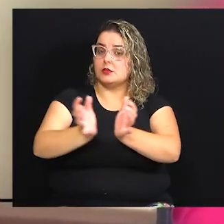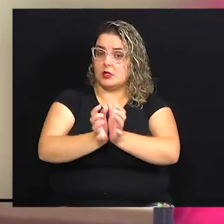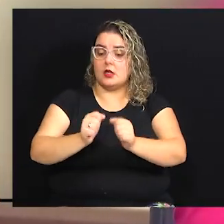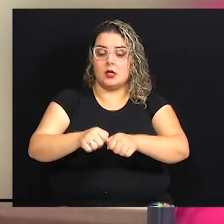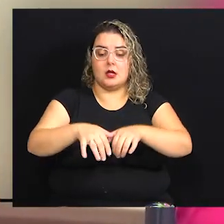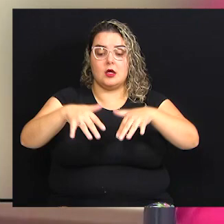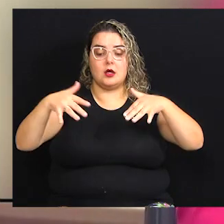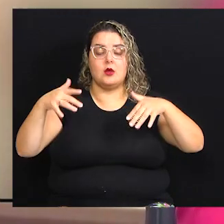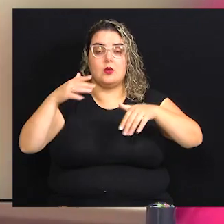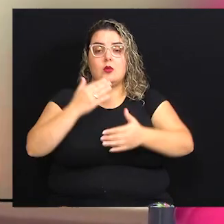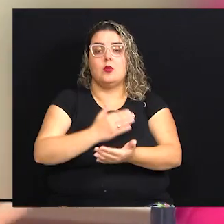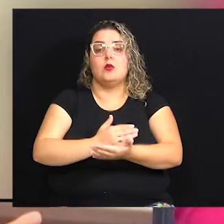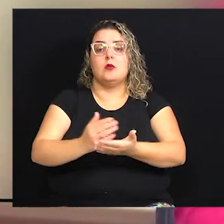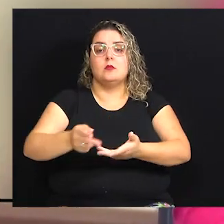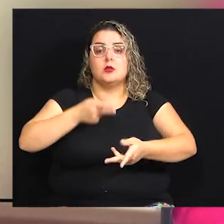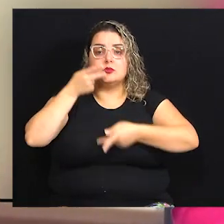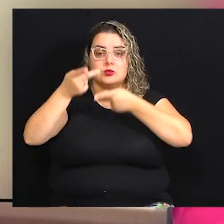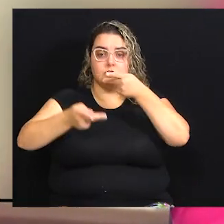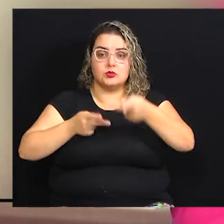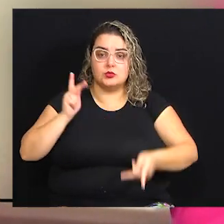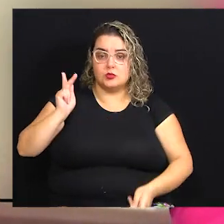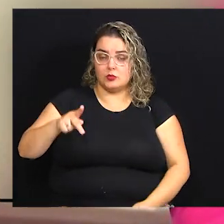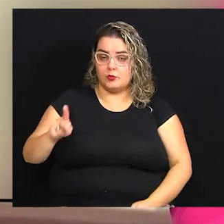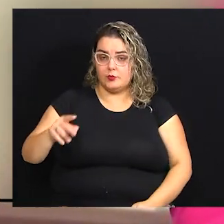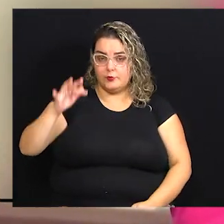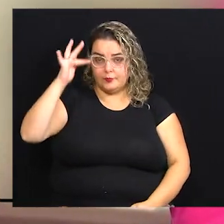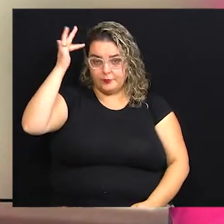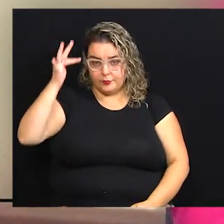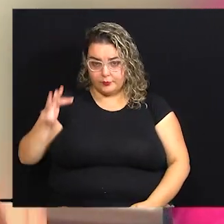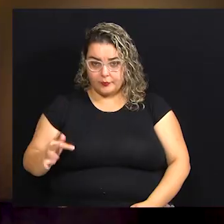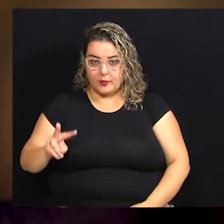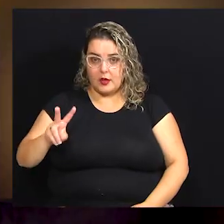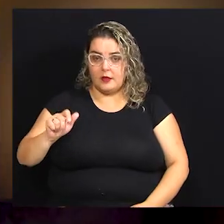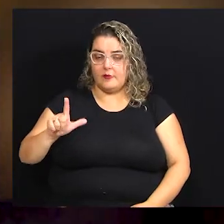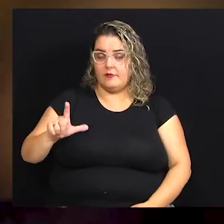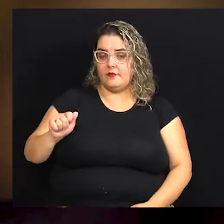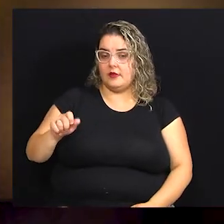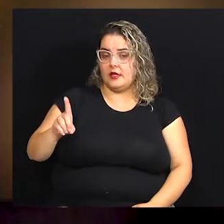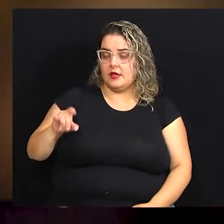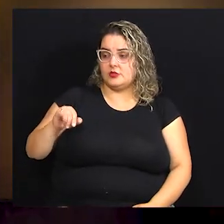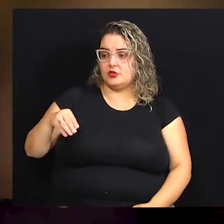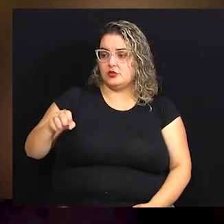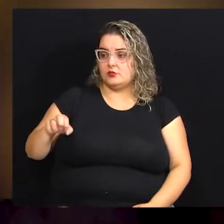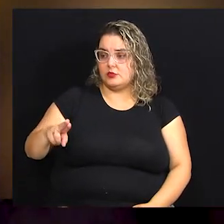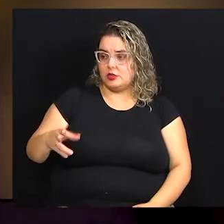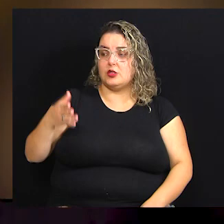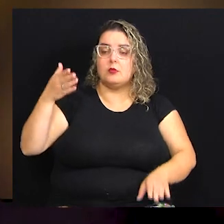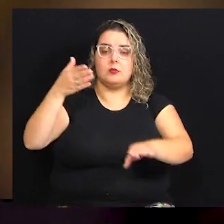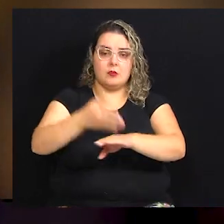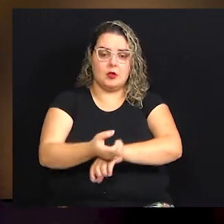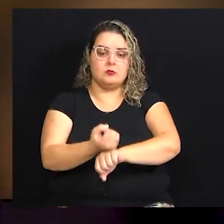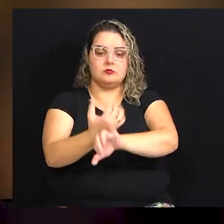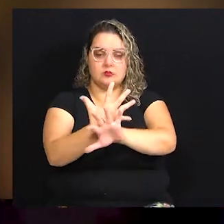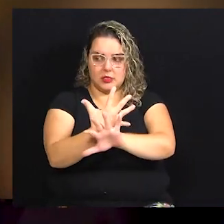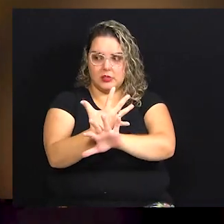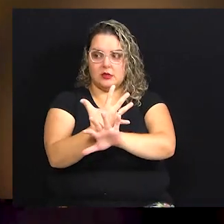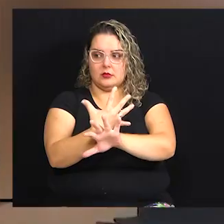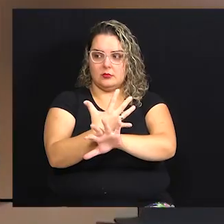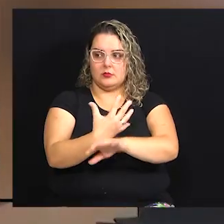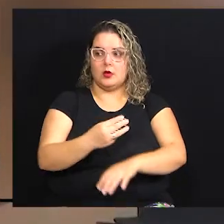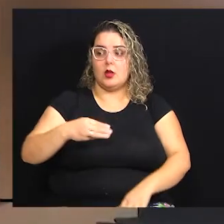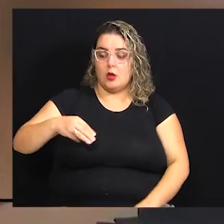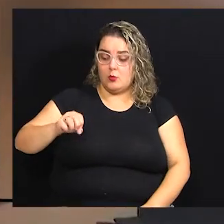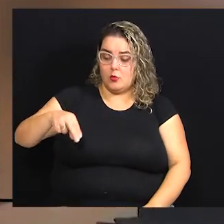a audiência começou com uma fala do professor e filósofo Vladimir Safatli, que participou por meio de